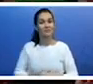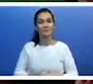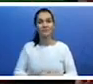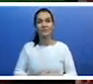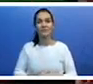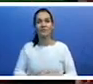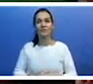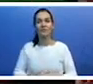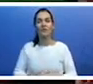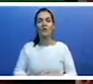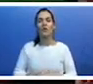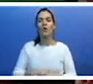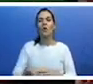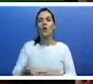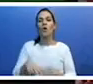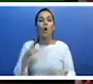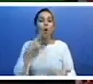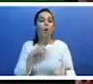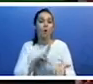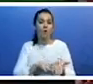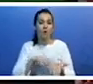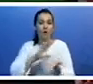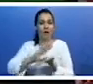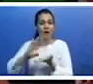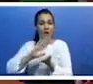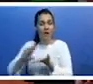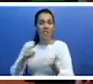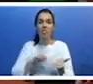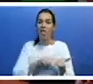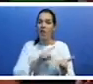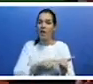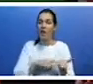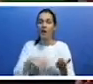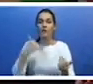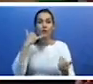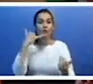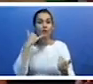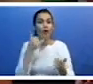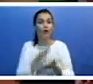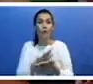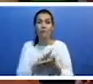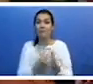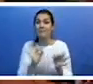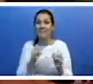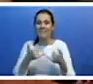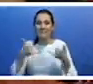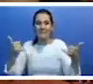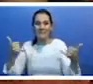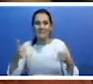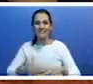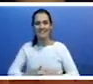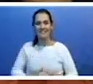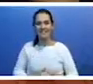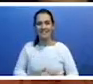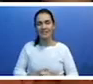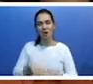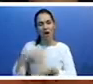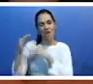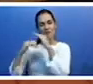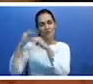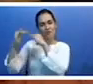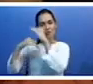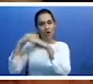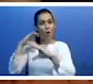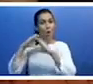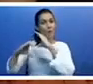O correio, o telégrafo e o telefone sem fio. Então, tudo isso mostra, ó, de maneira simplificada, a evolução desse meio